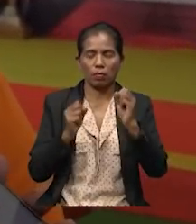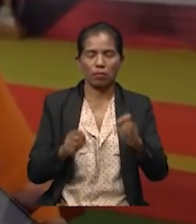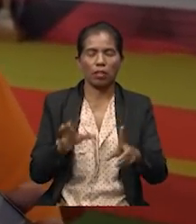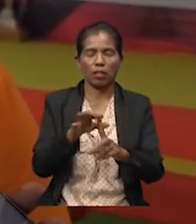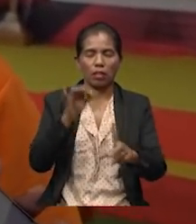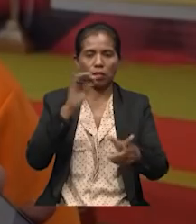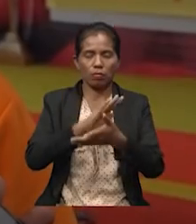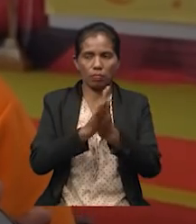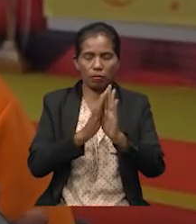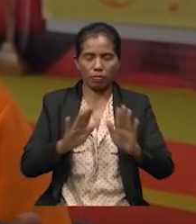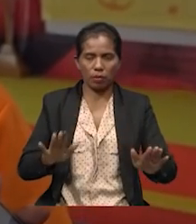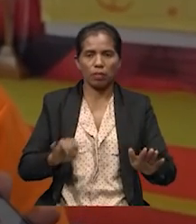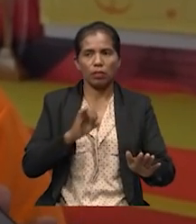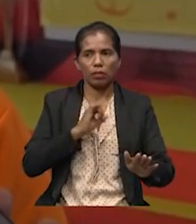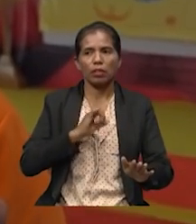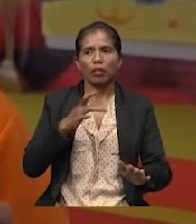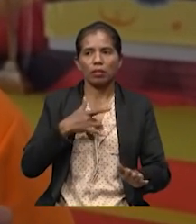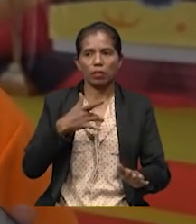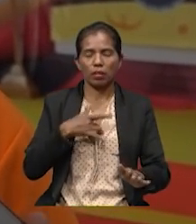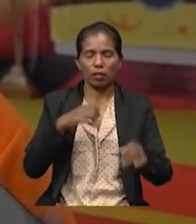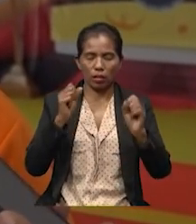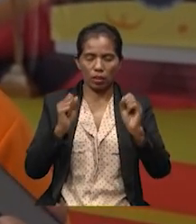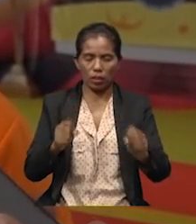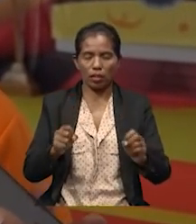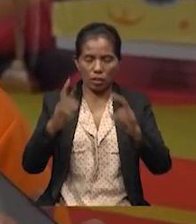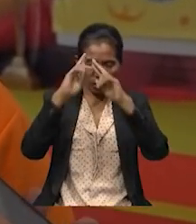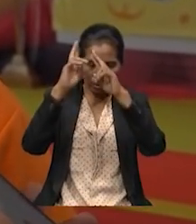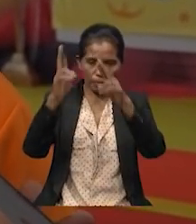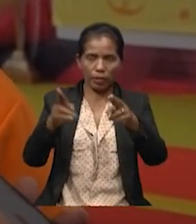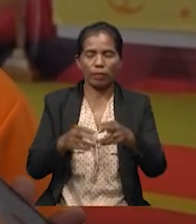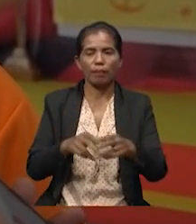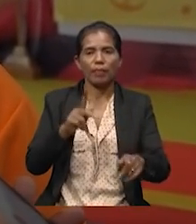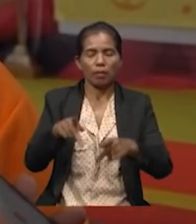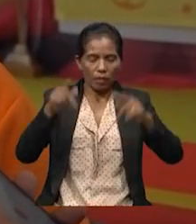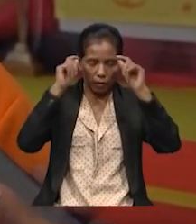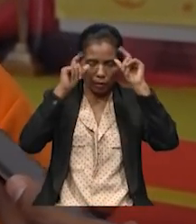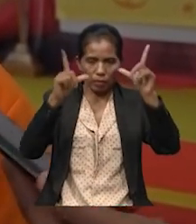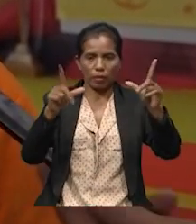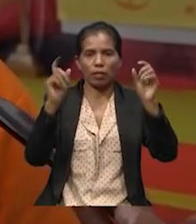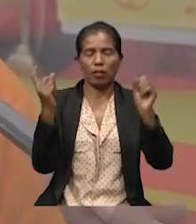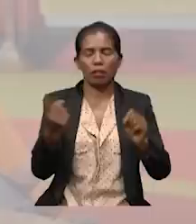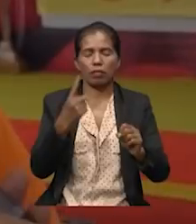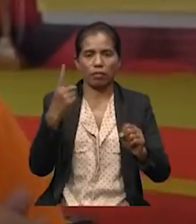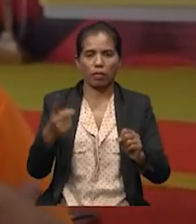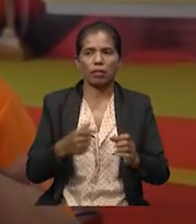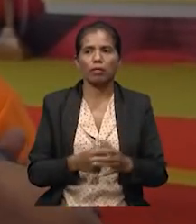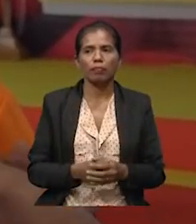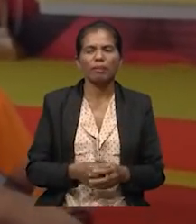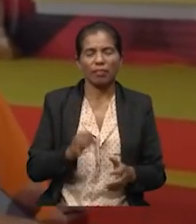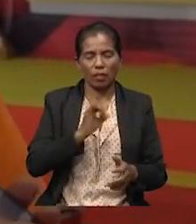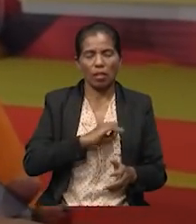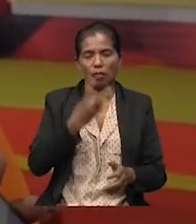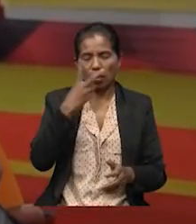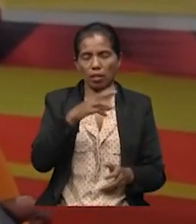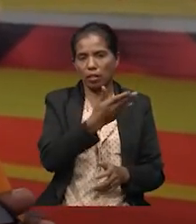sampas ne ia ausenti de sira se te ki considera ide ne e te moruan te ki firme ia posição ide ne ne si hore ita vo